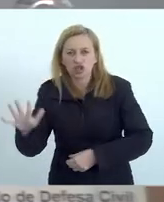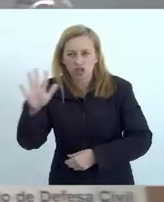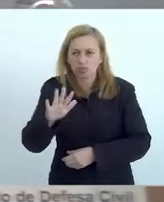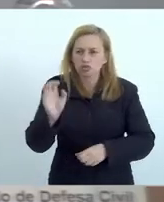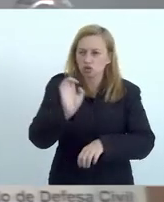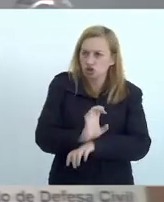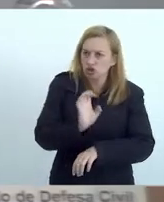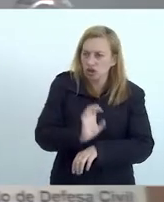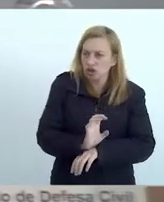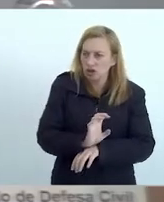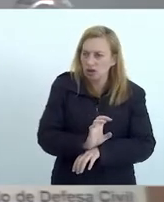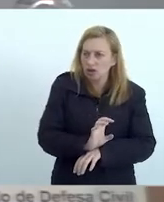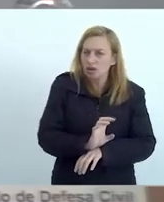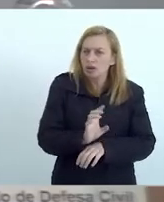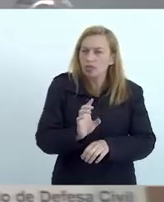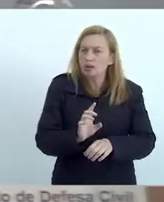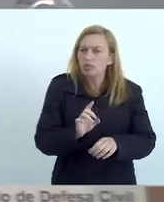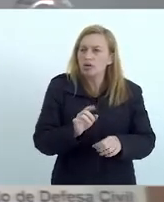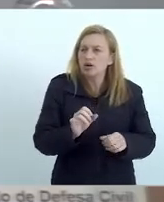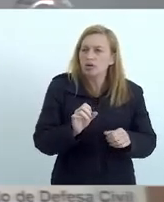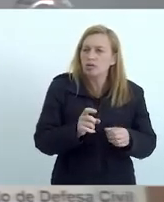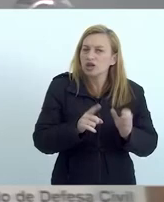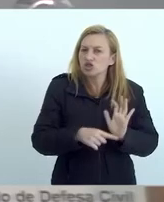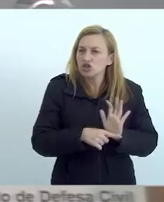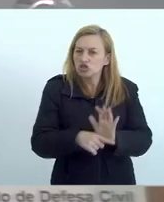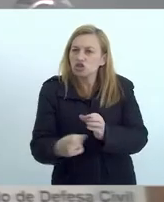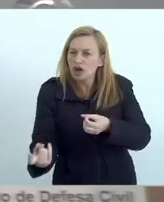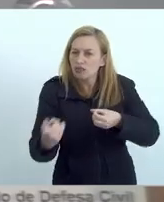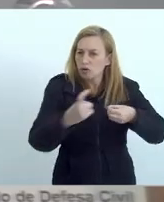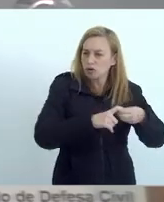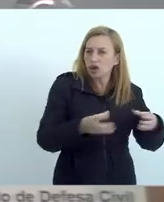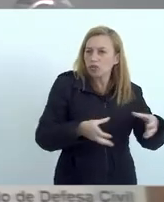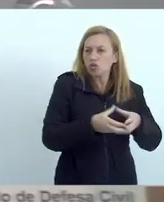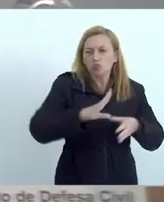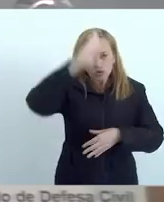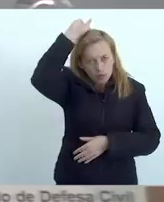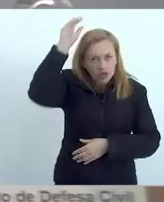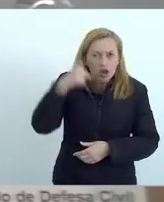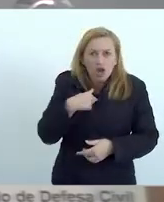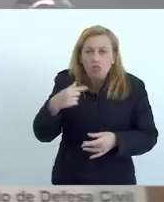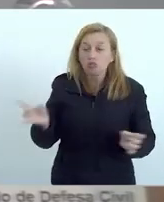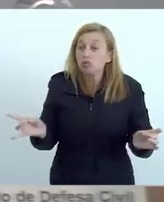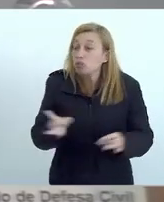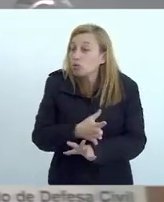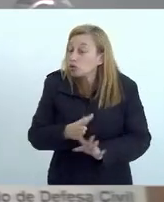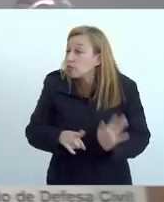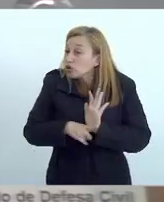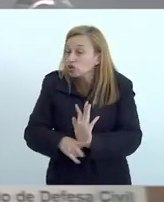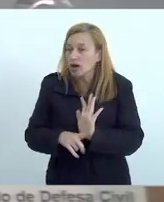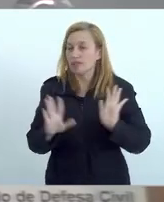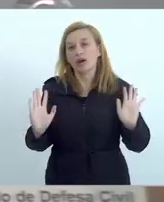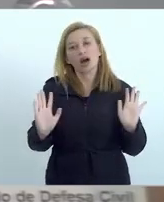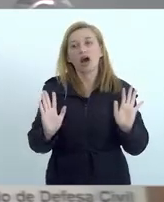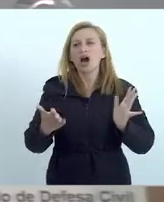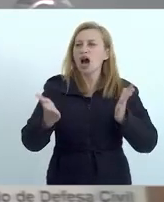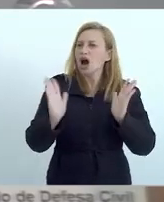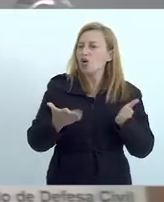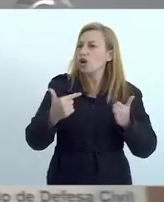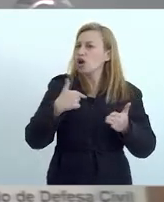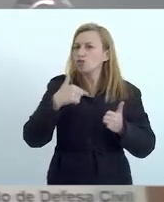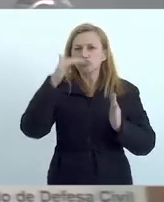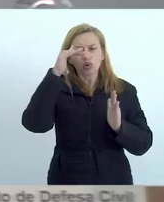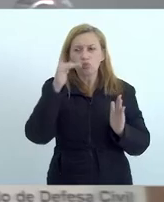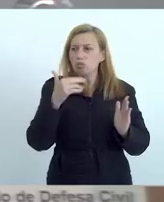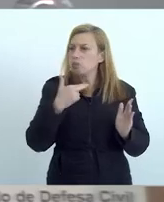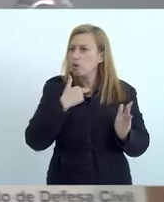do Estado para te regressar a reintegrar novamente no corpo de bombeiros eu tô aqui para fazer agora eu não vou